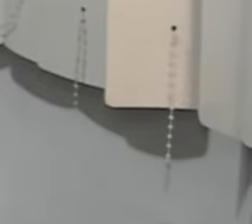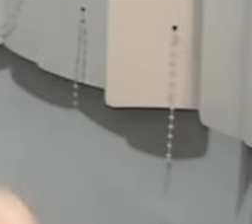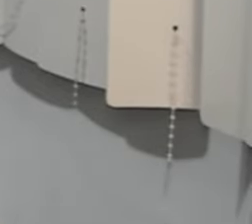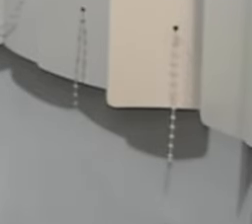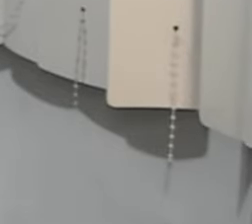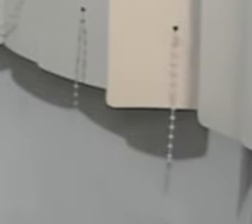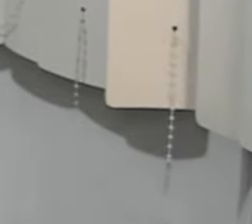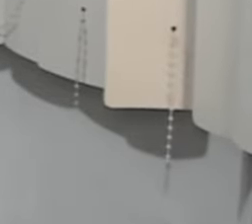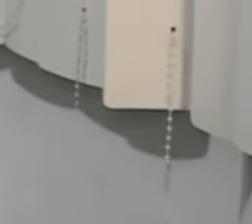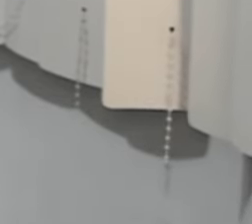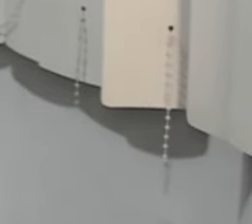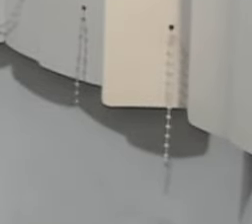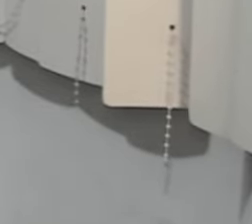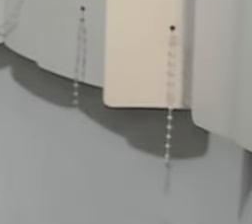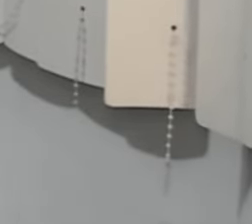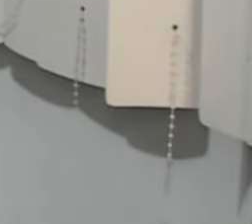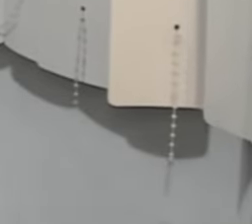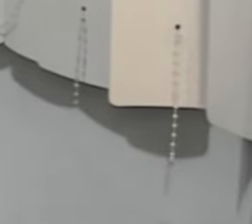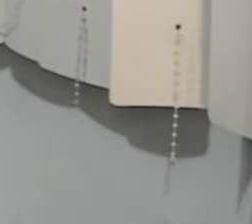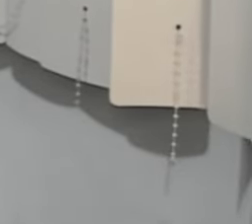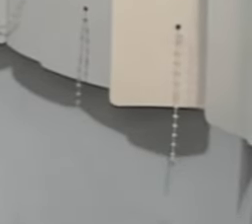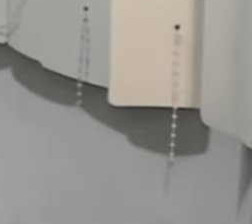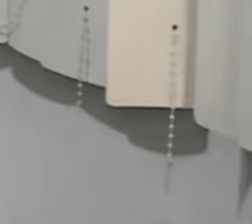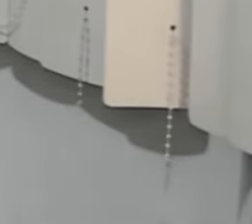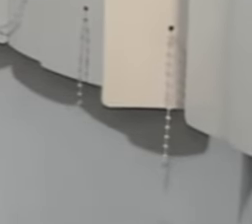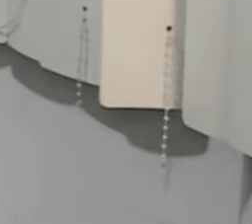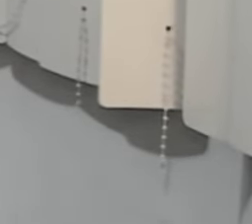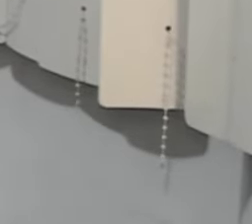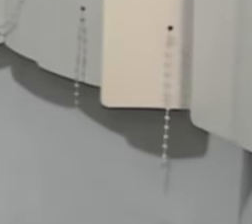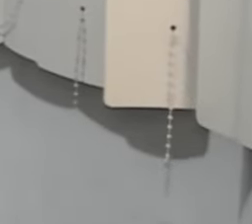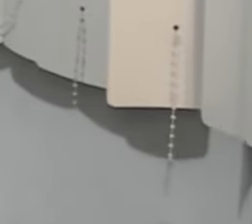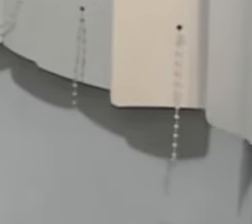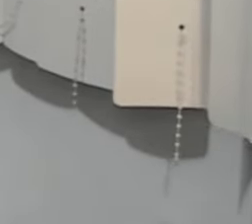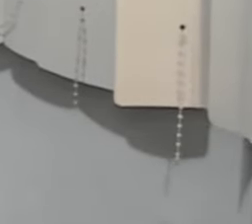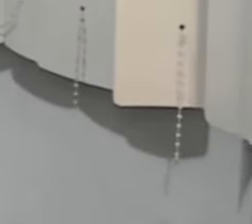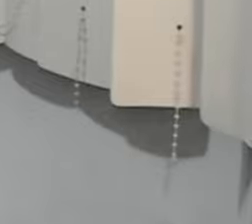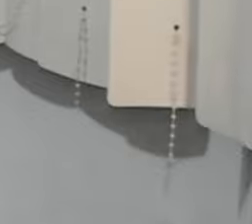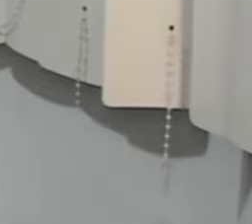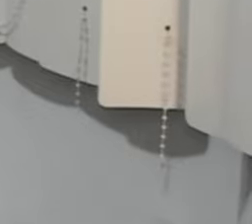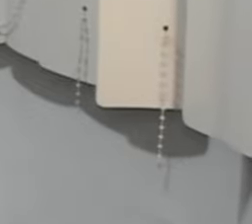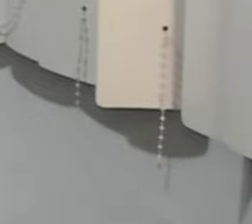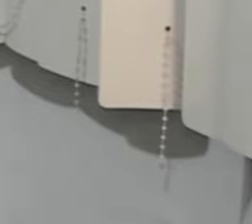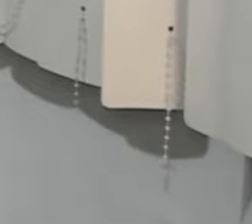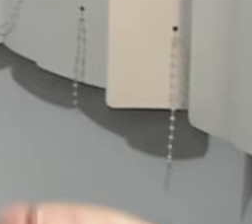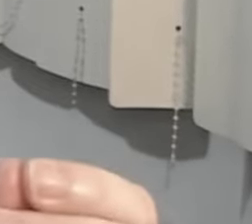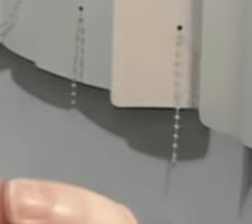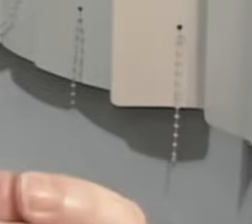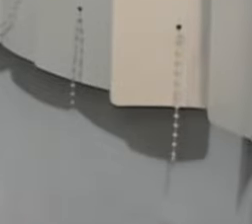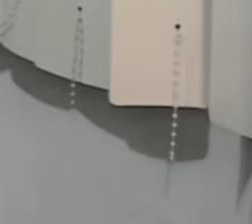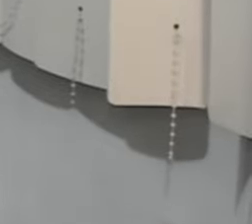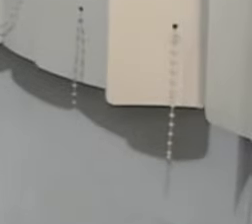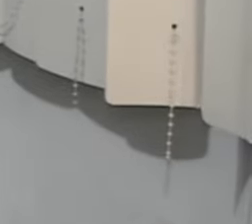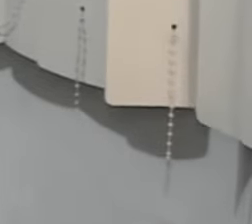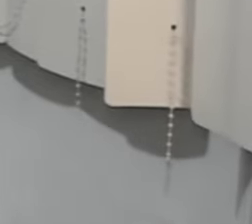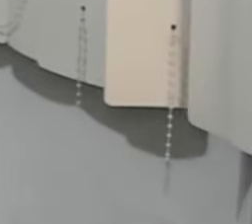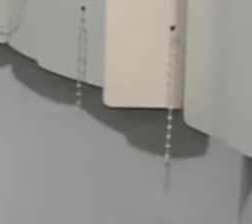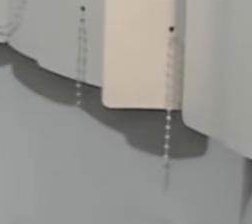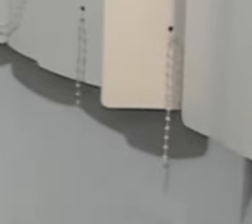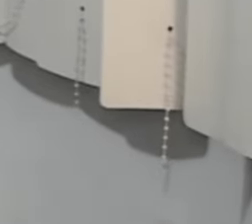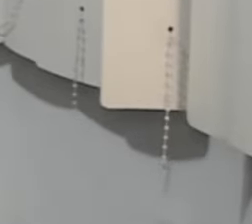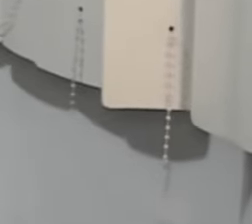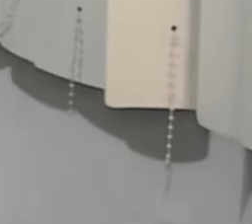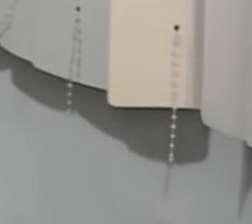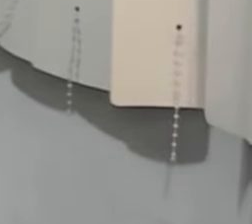inscreva, dê um like, compartilhe e vamos aprofundar a democracia, não se satisfazer com pouco, né? Precisamos lutar pela democracia que temos, mas